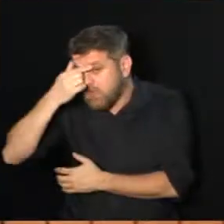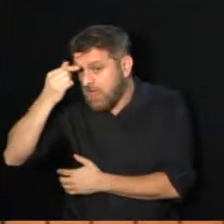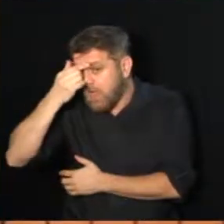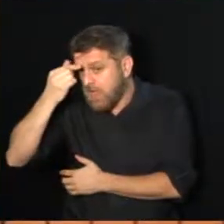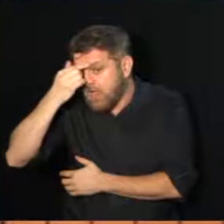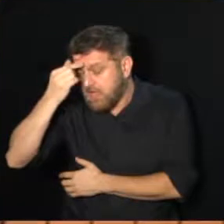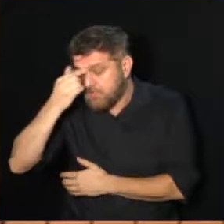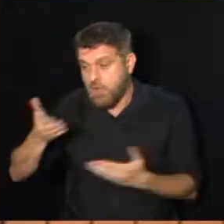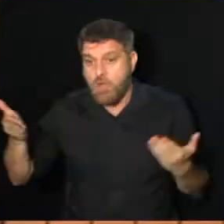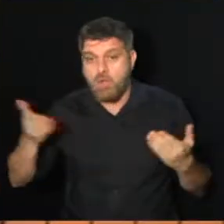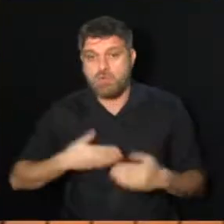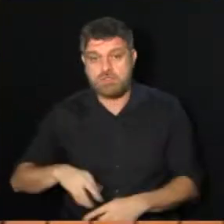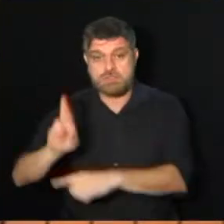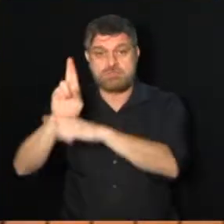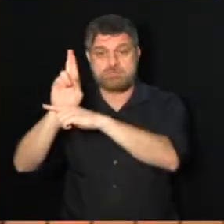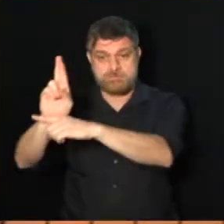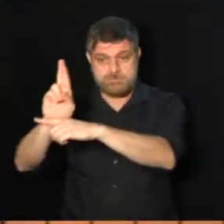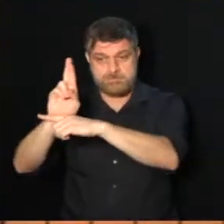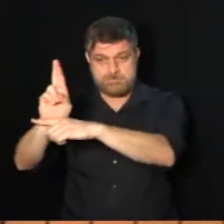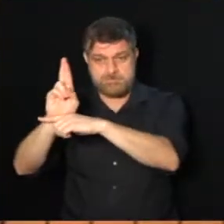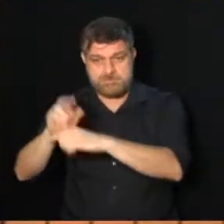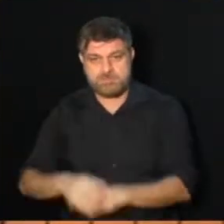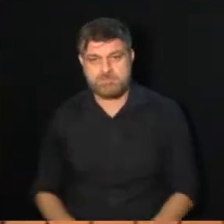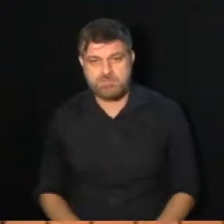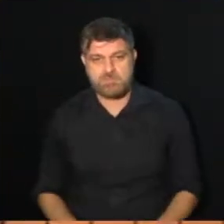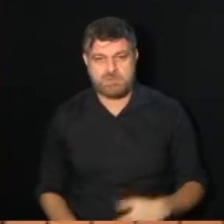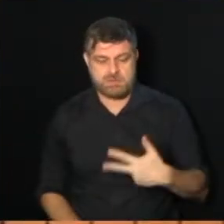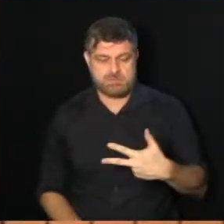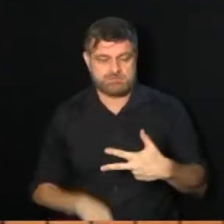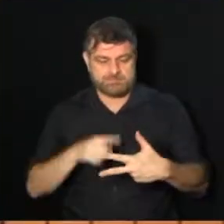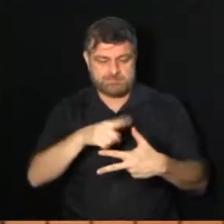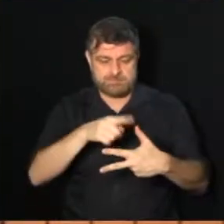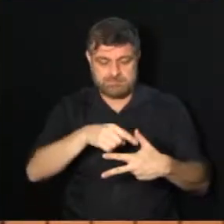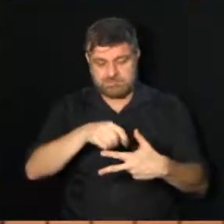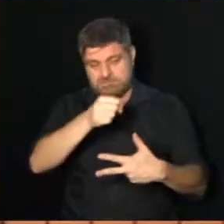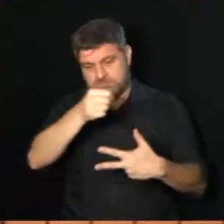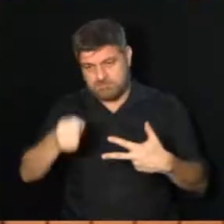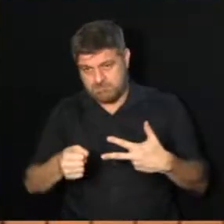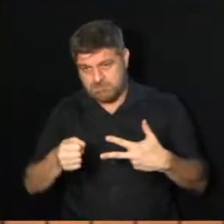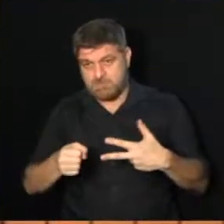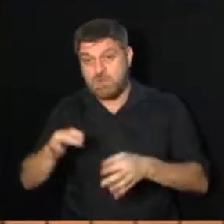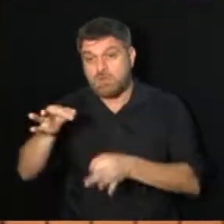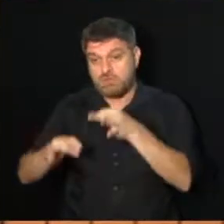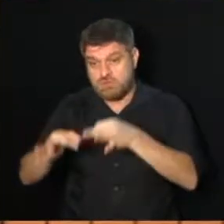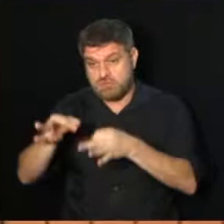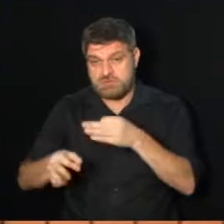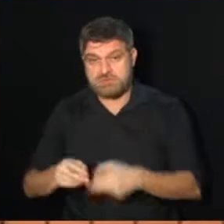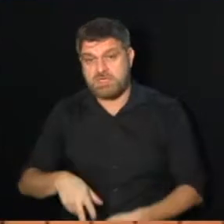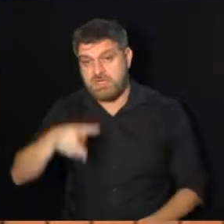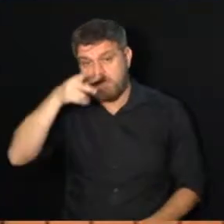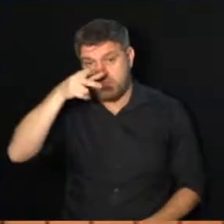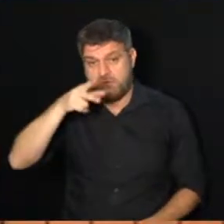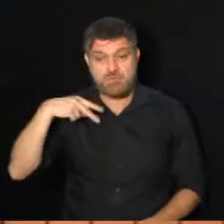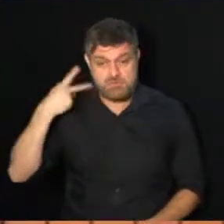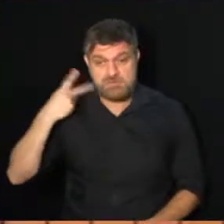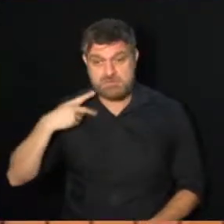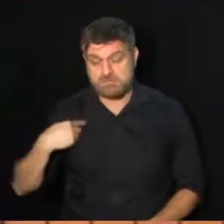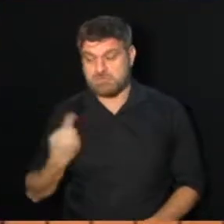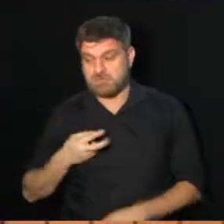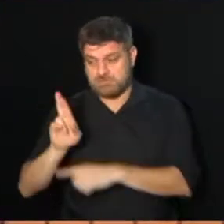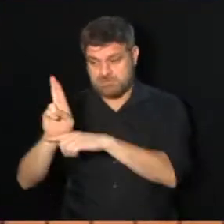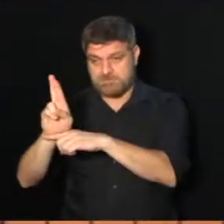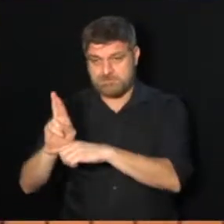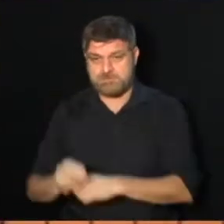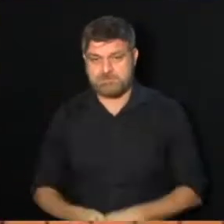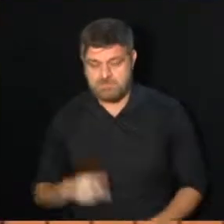hoje estamos aqui representando os poderes legislativo e judiciário. É um prazer. O vereador